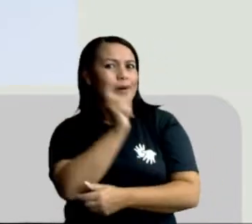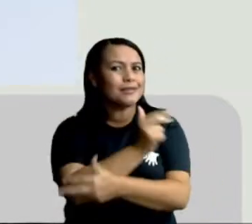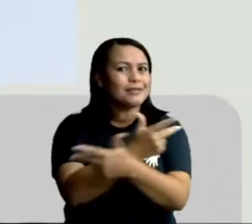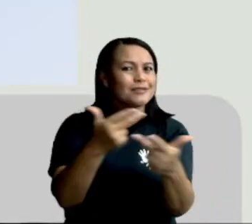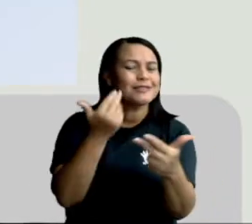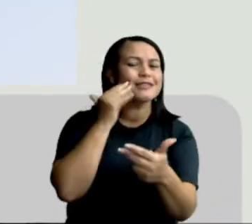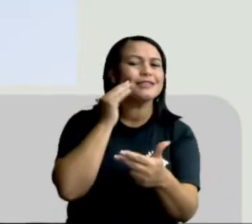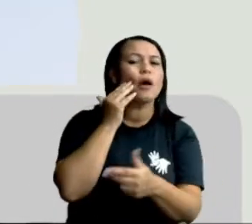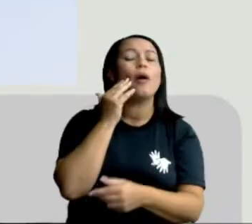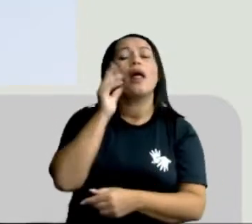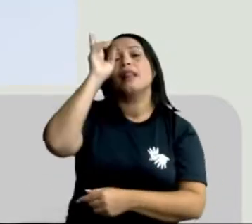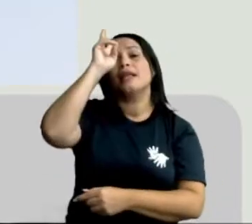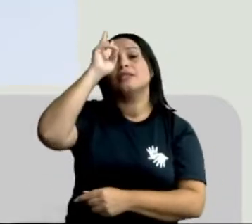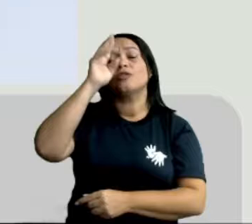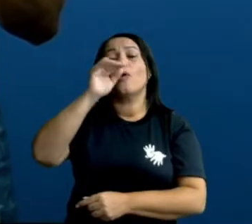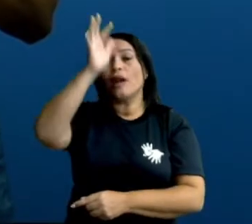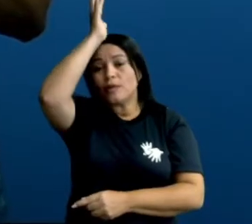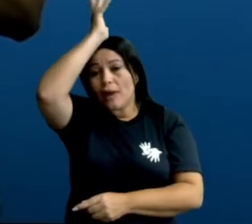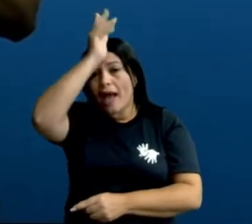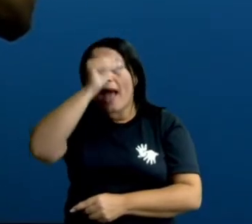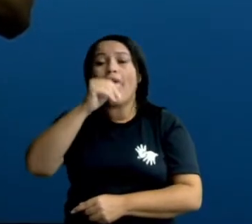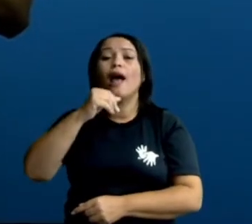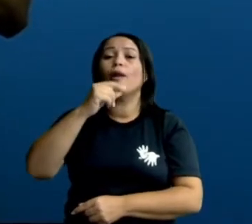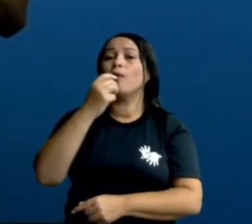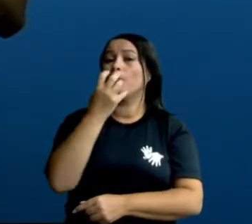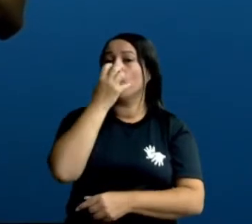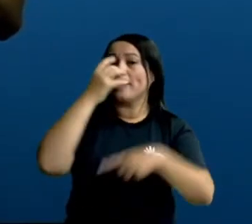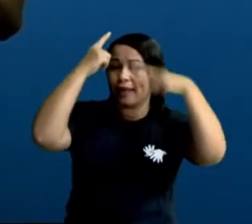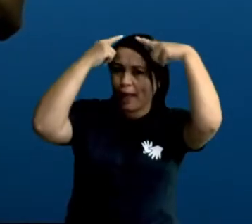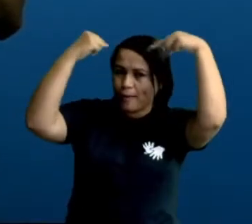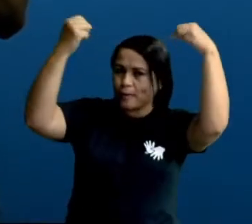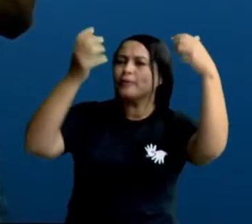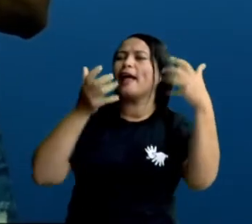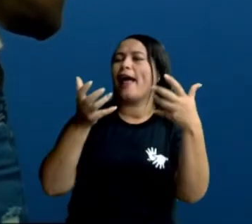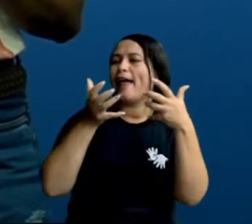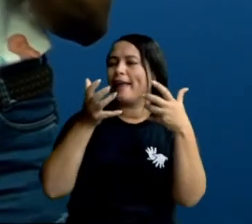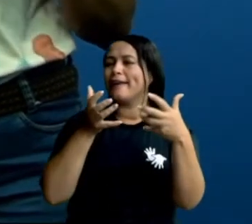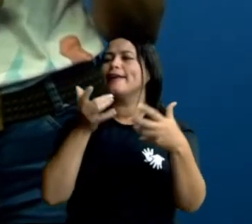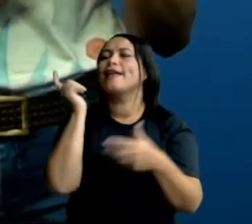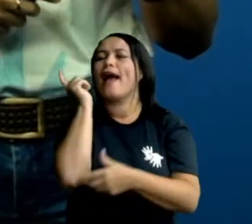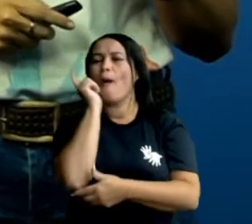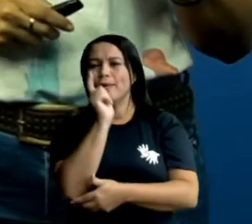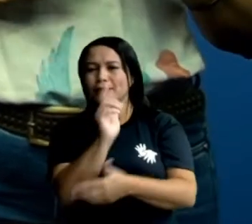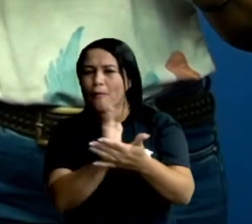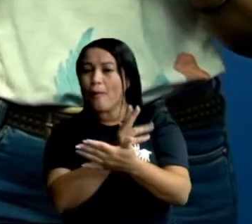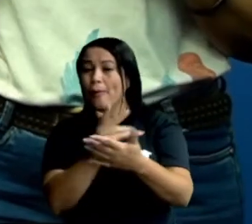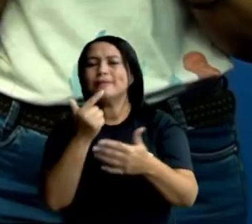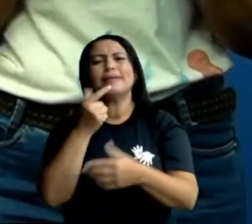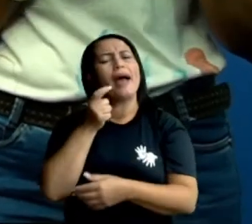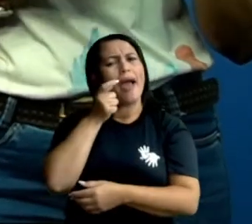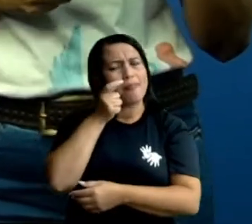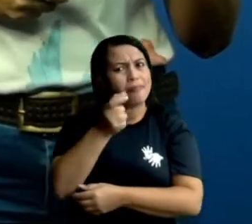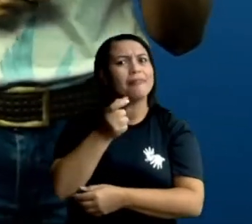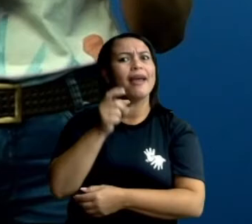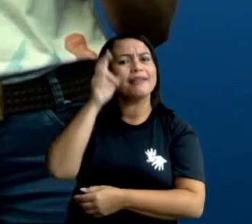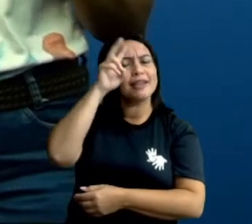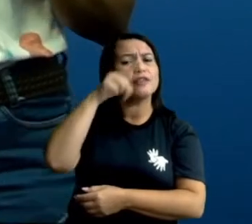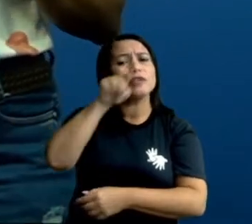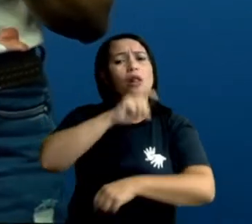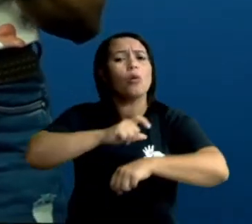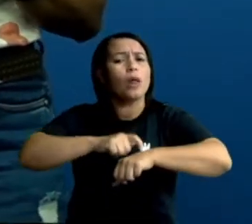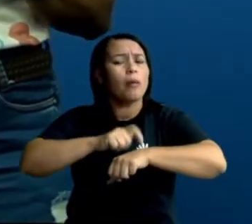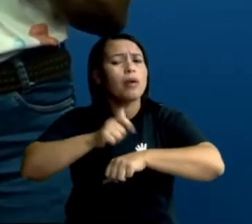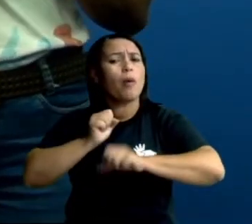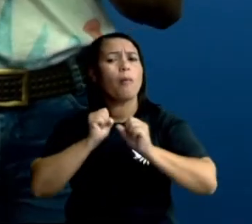história aí do galo e da raposa, ela queria se dar bem. Essa é uma história bem interessante. Assim, quando você tiver um tempinho,